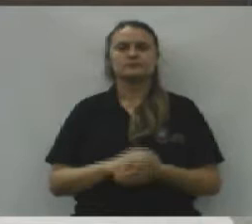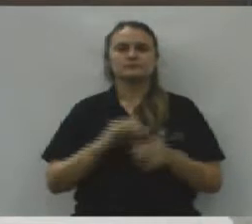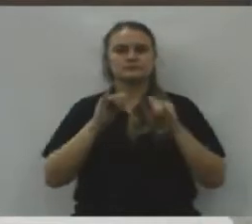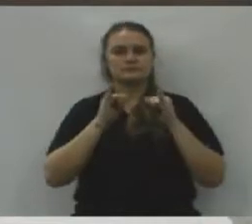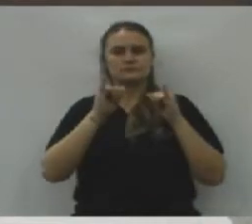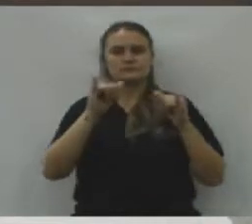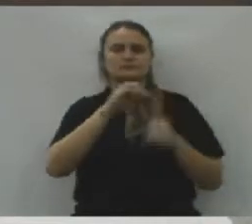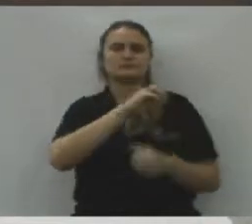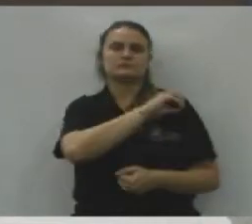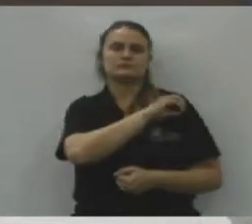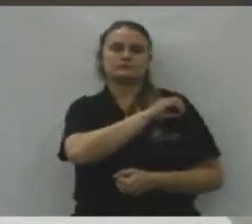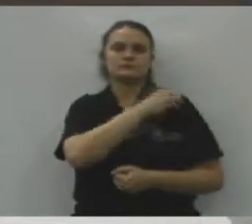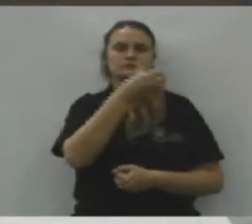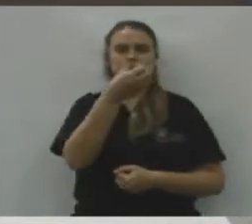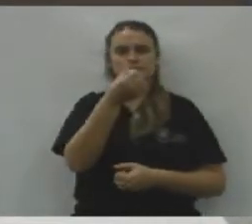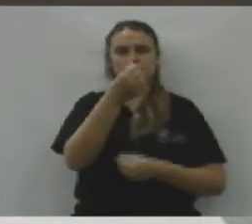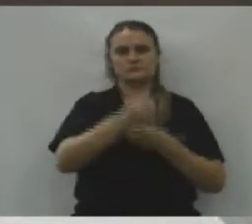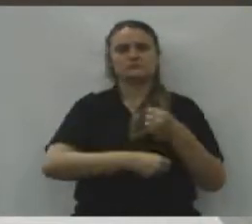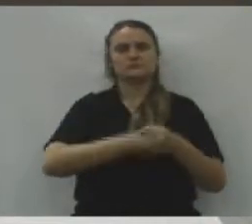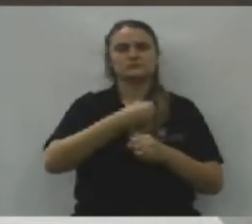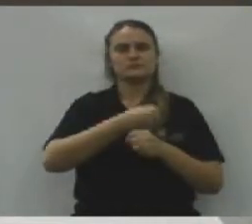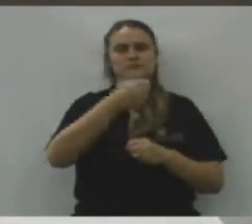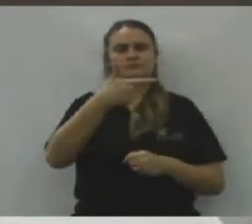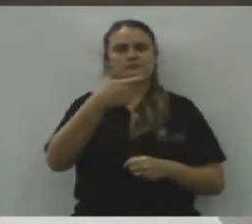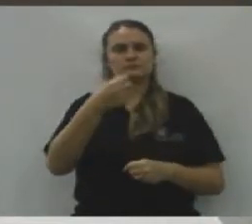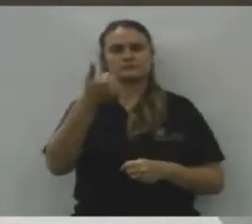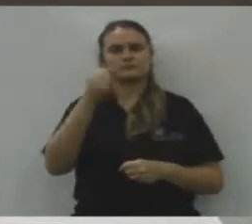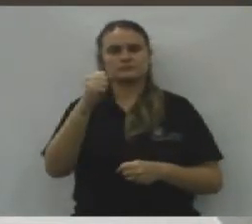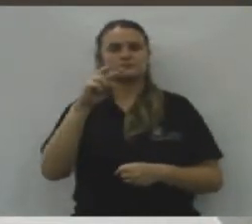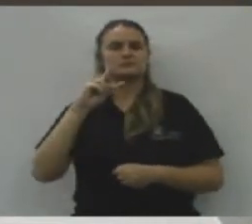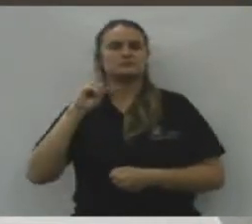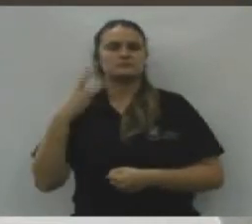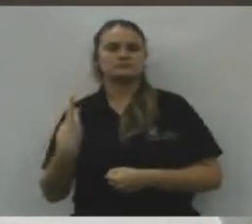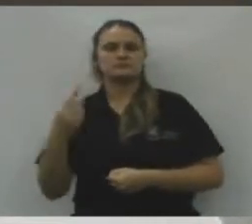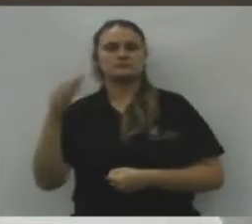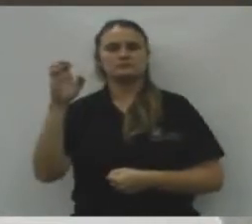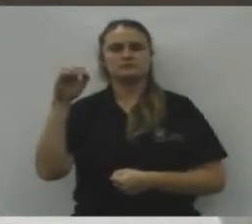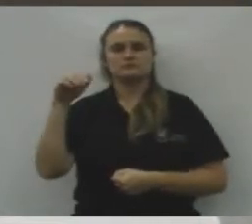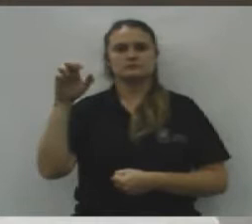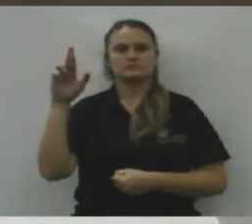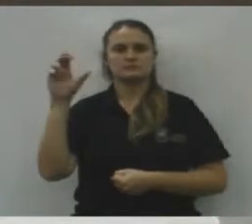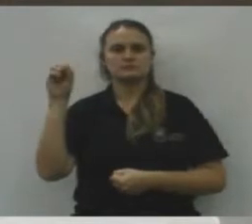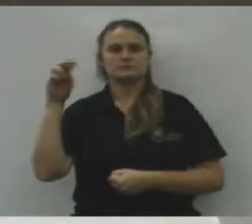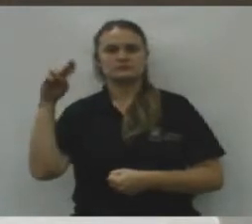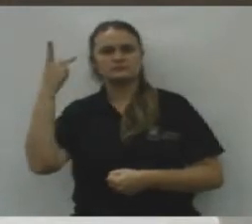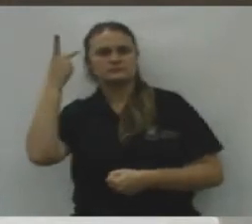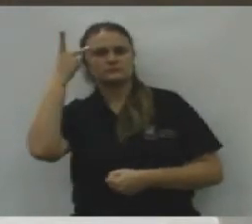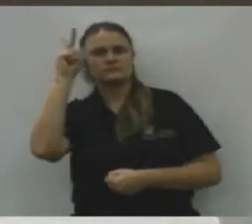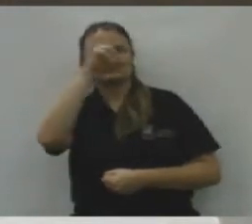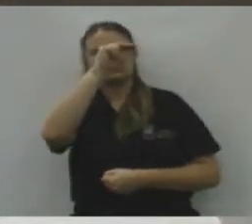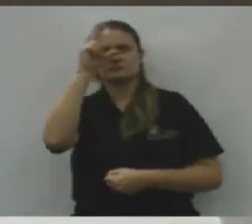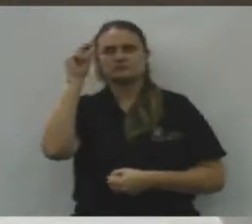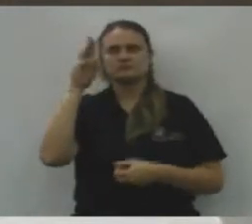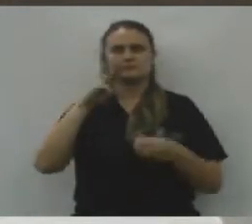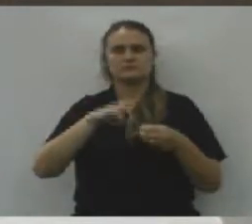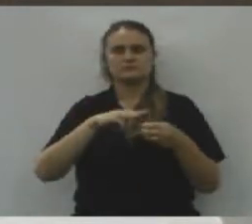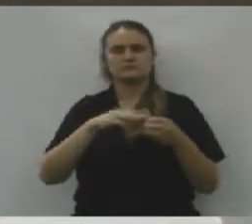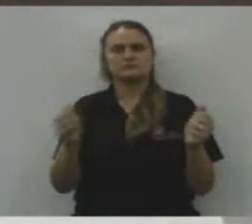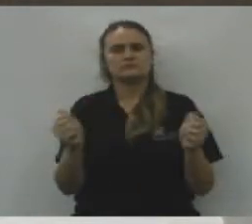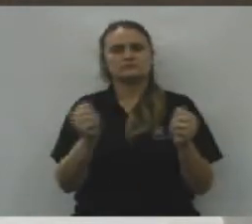Indicação número 6/2018, do vereador Emerson de Souza, ao senhor prefeito municipal, para